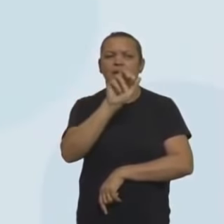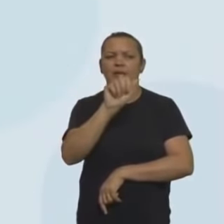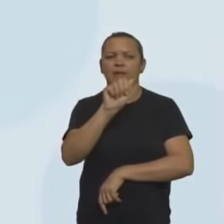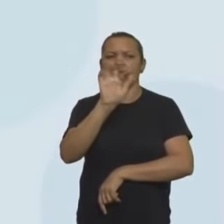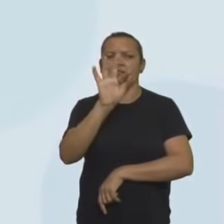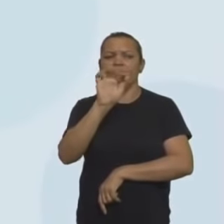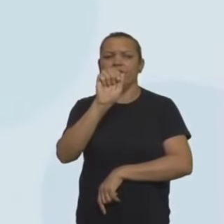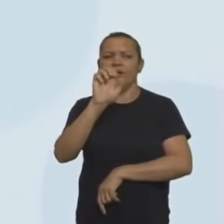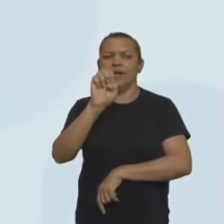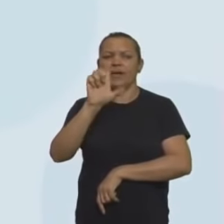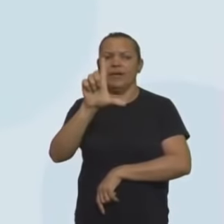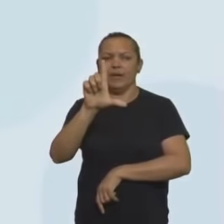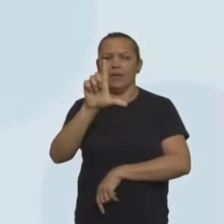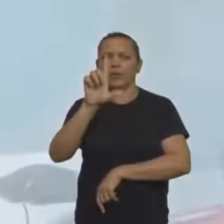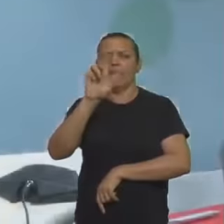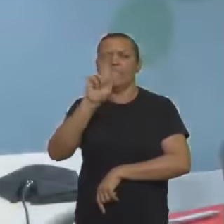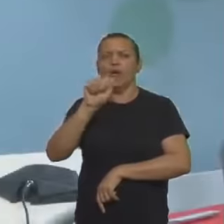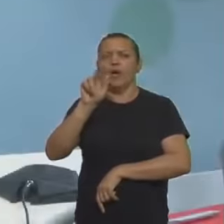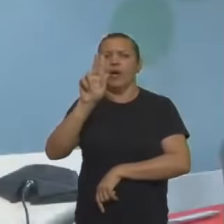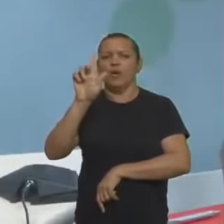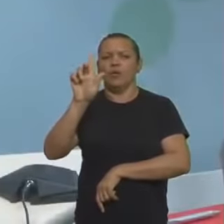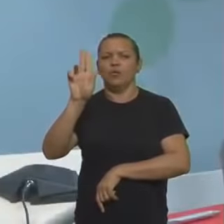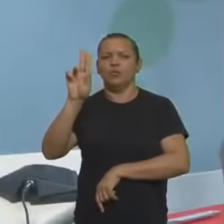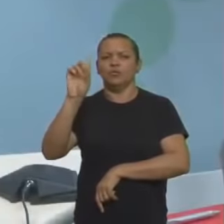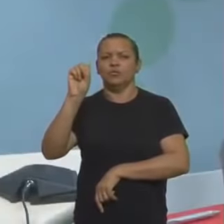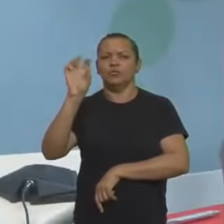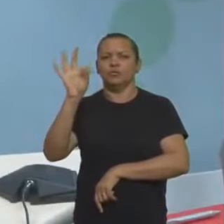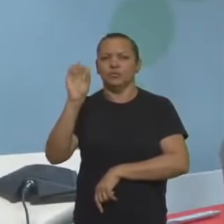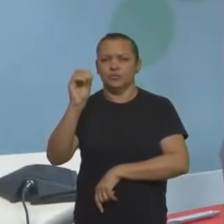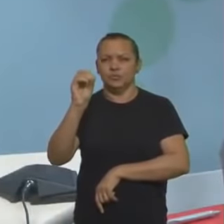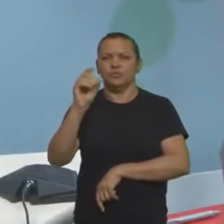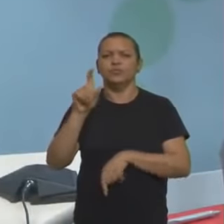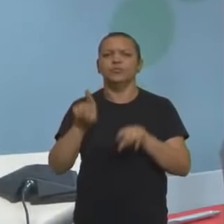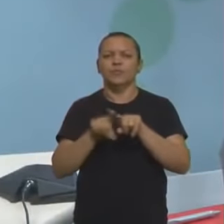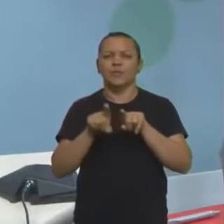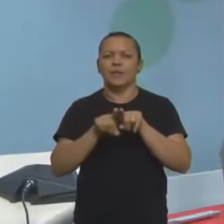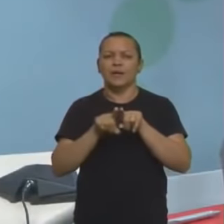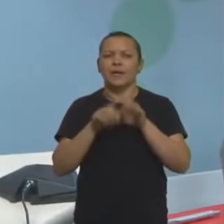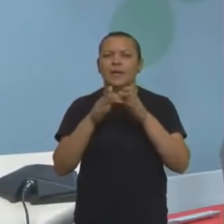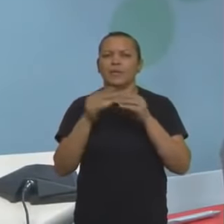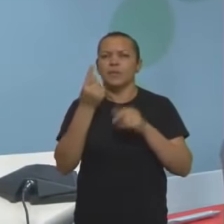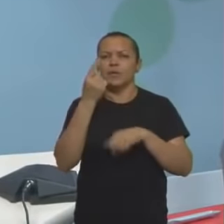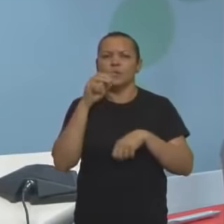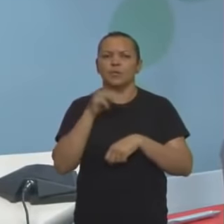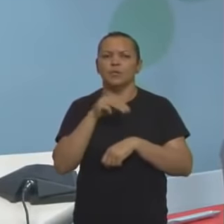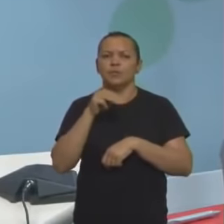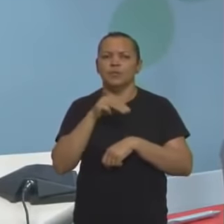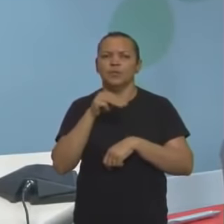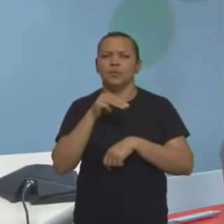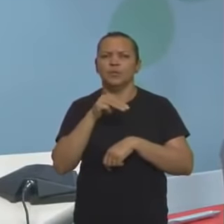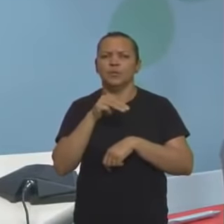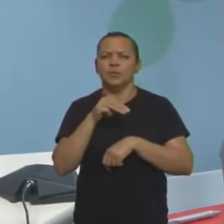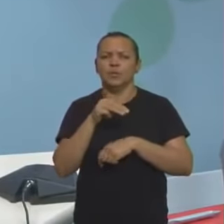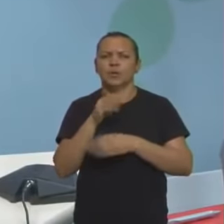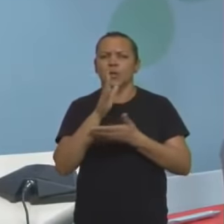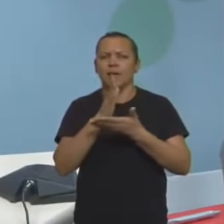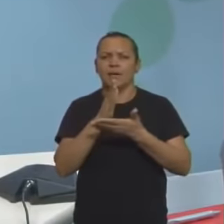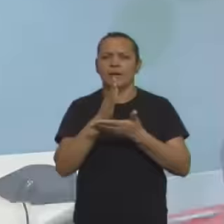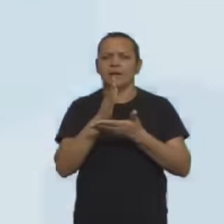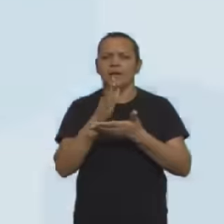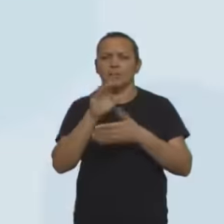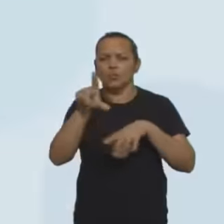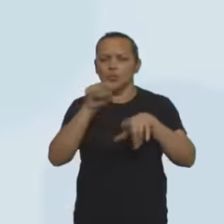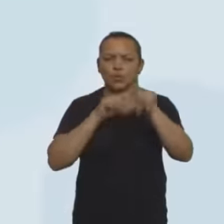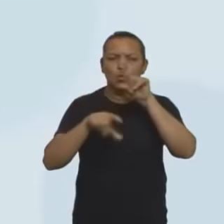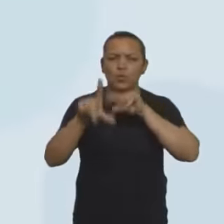está junto já o ano inteiro, né? Ano que vem continuamos juntos. Eu vou pedir um minutinho para vocês, para a gente separar o material para